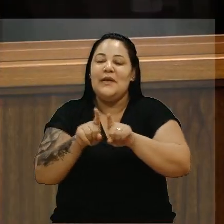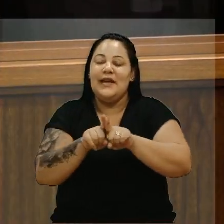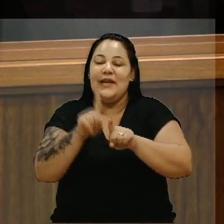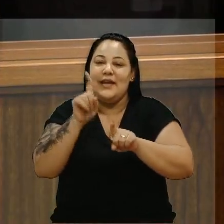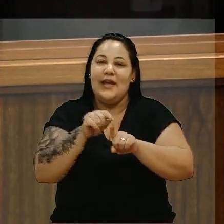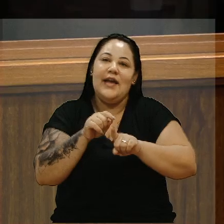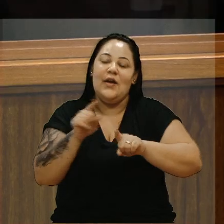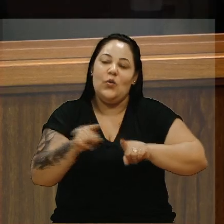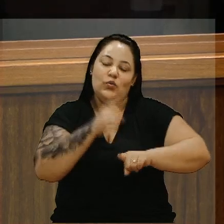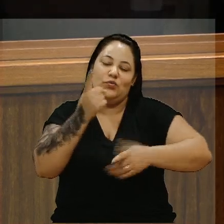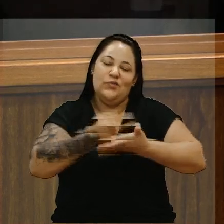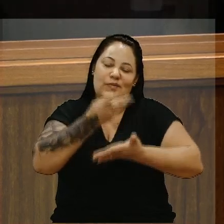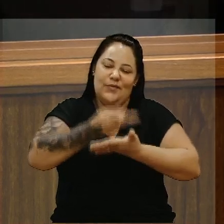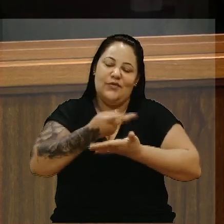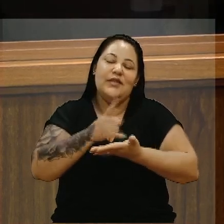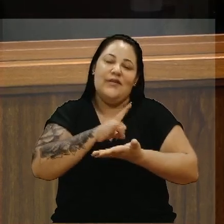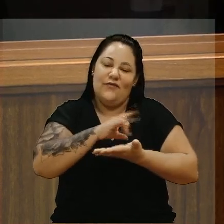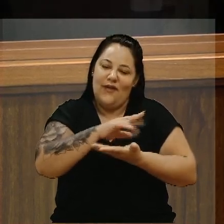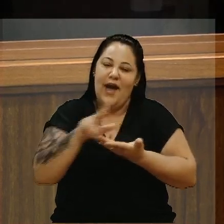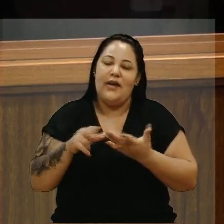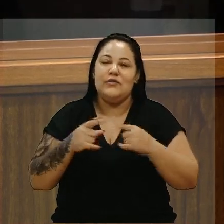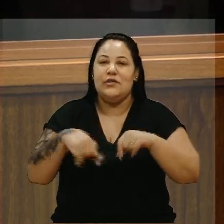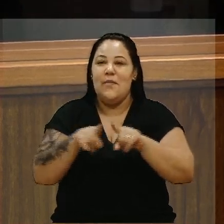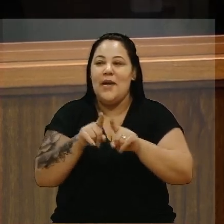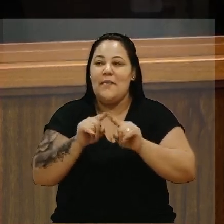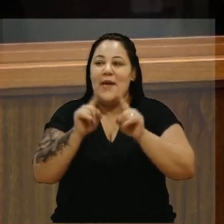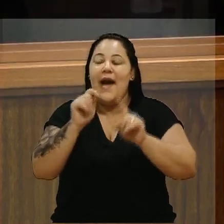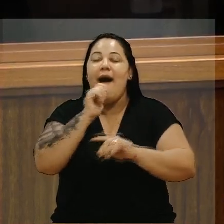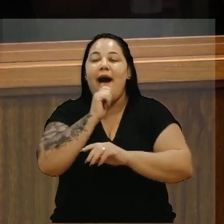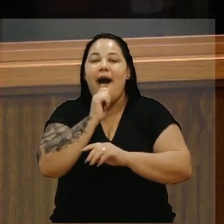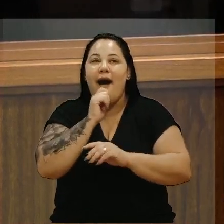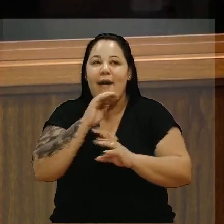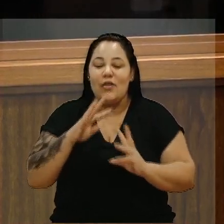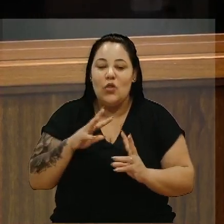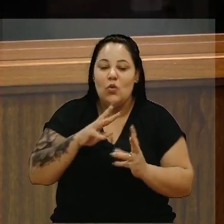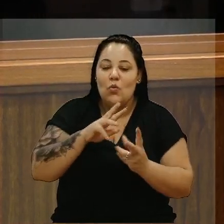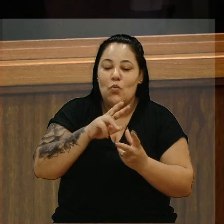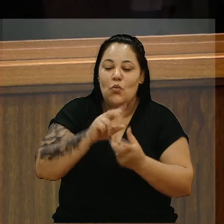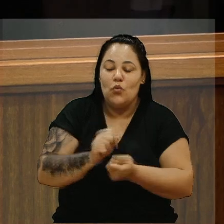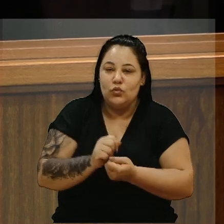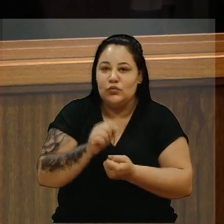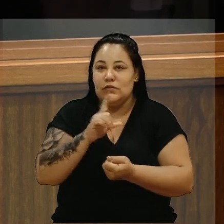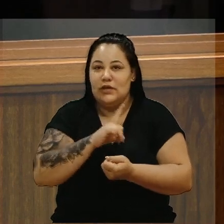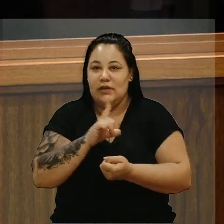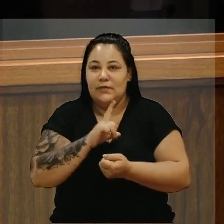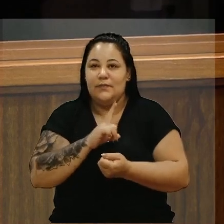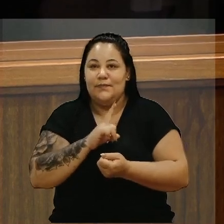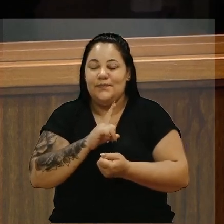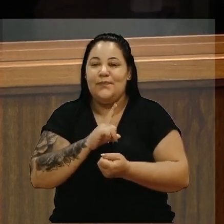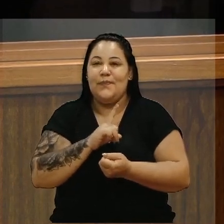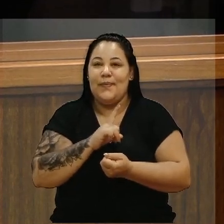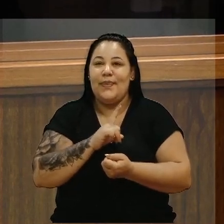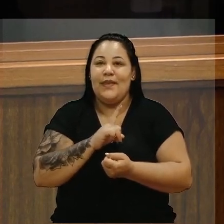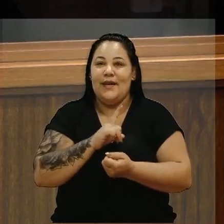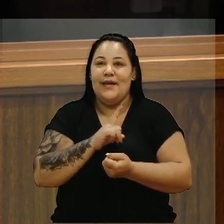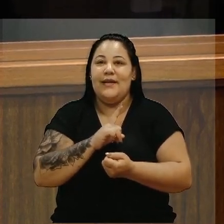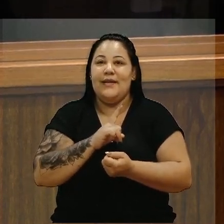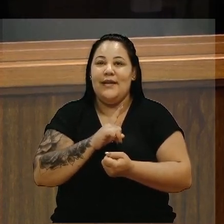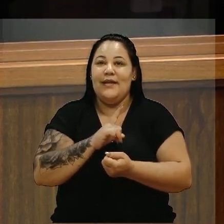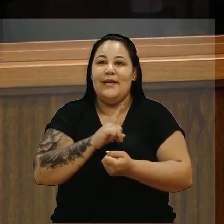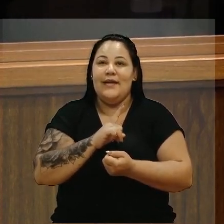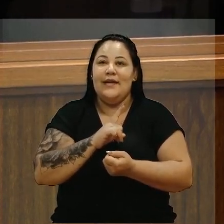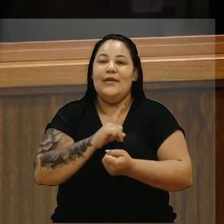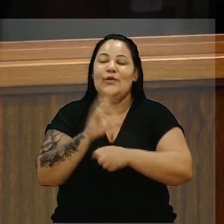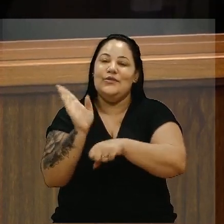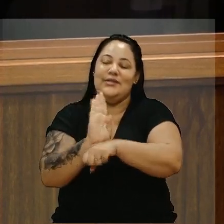esse filme ganhou, mas ainda, né, no mundo globalizado que nós temos, Hollywood é a